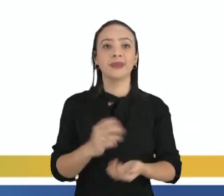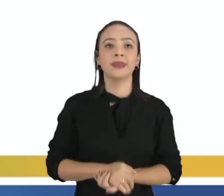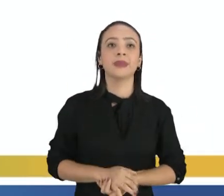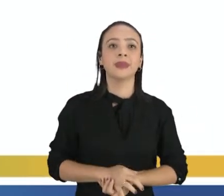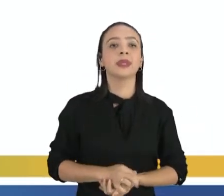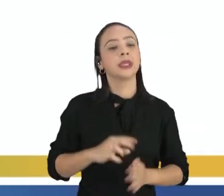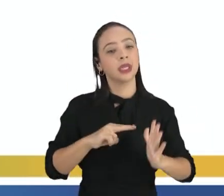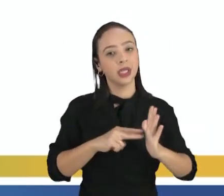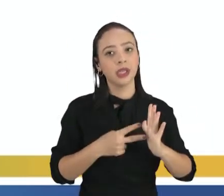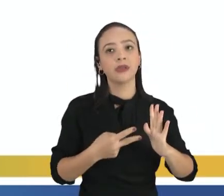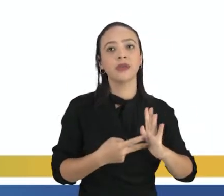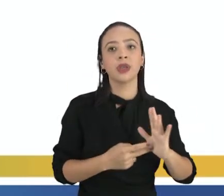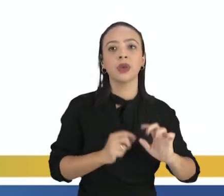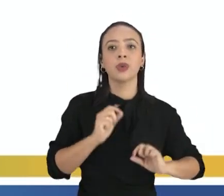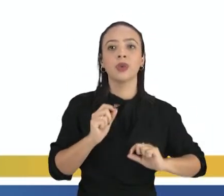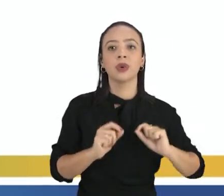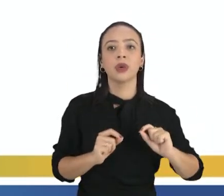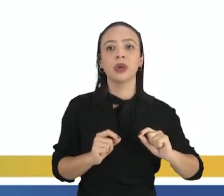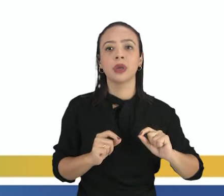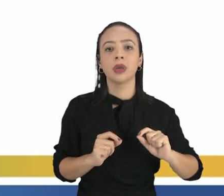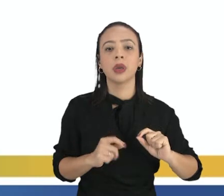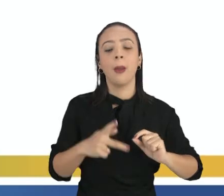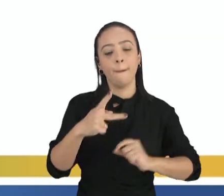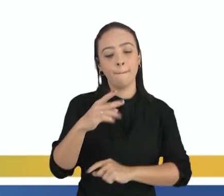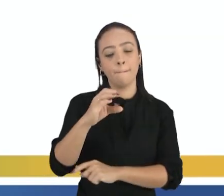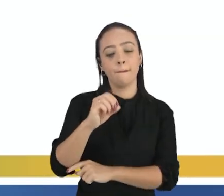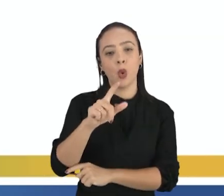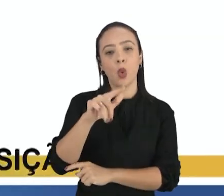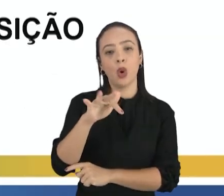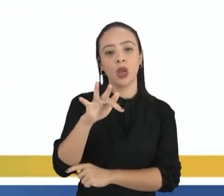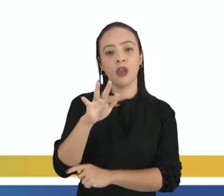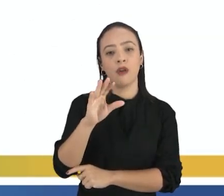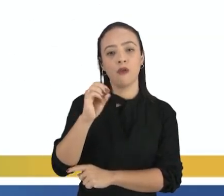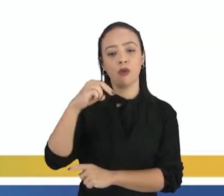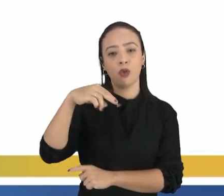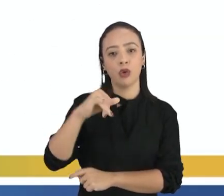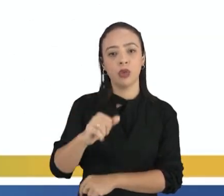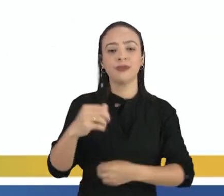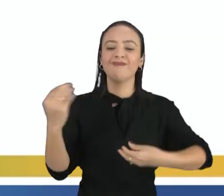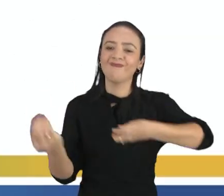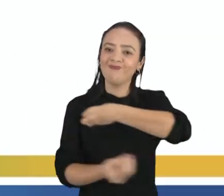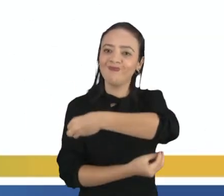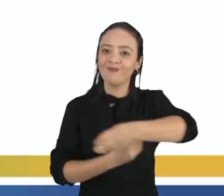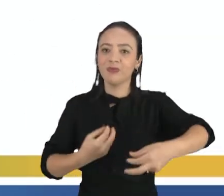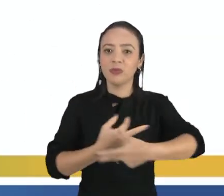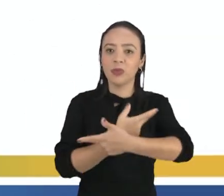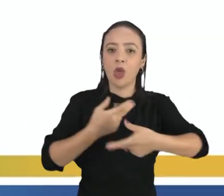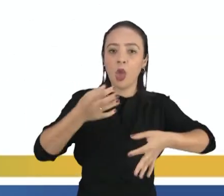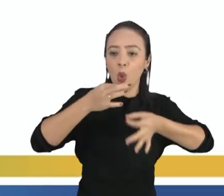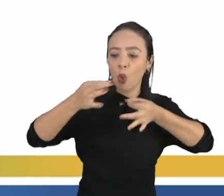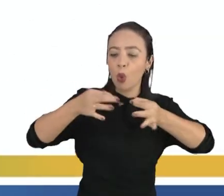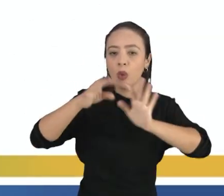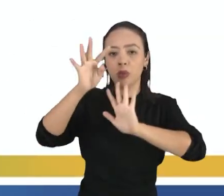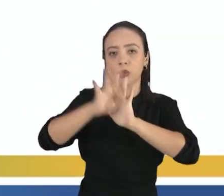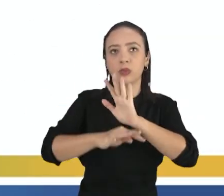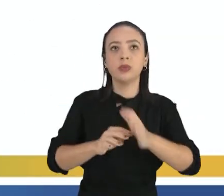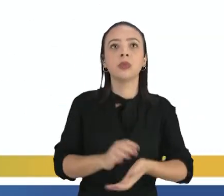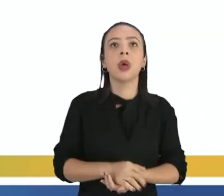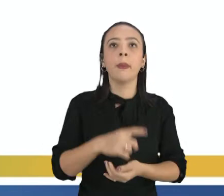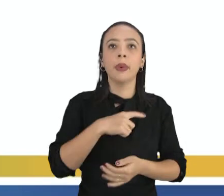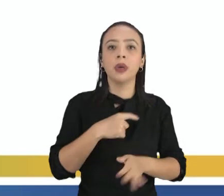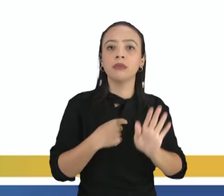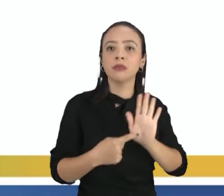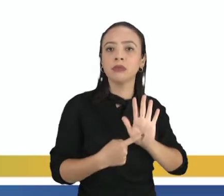que nós temos, que tem, né, polifonia, mistura de vozes. Para a gente continuar, vamos falar dos marcadores